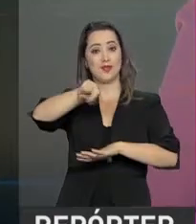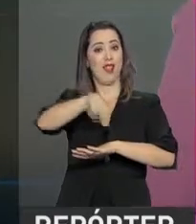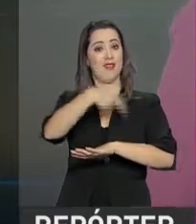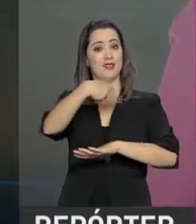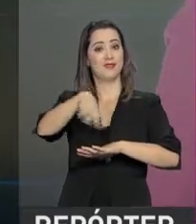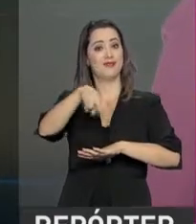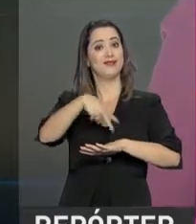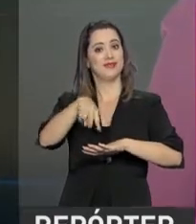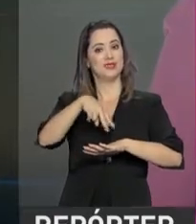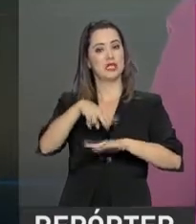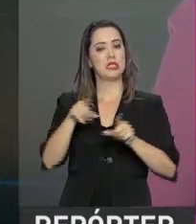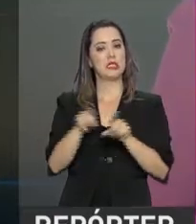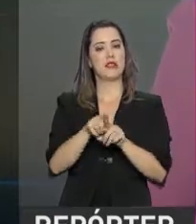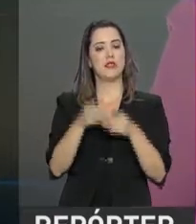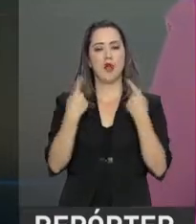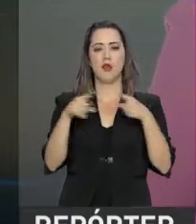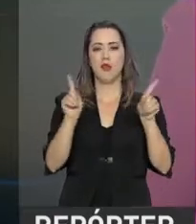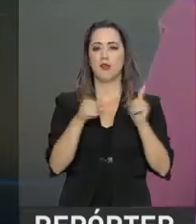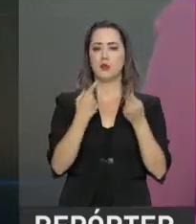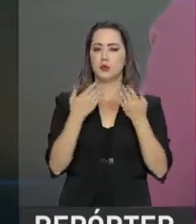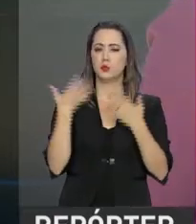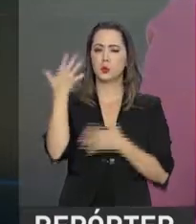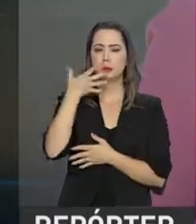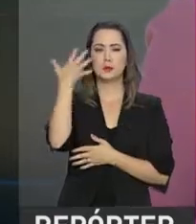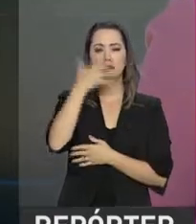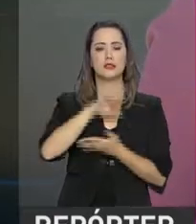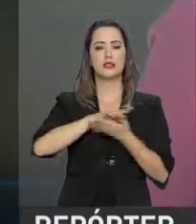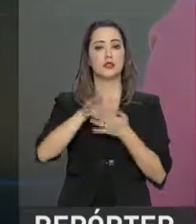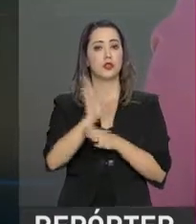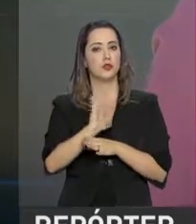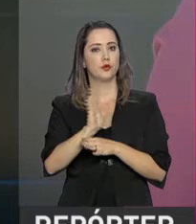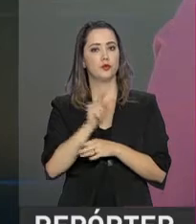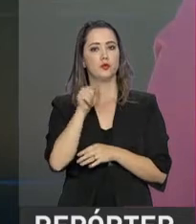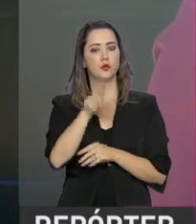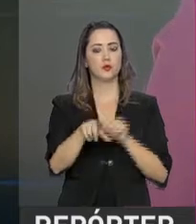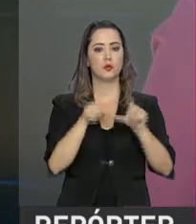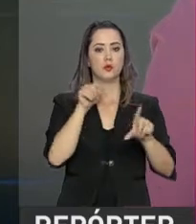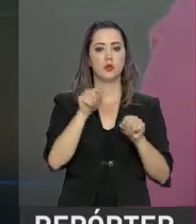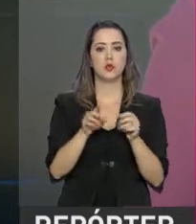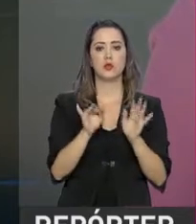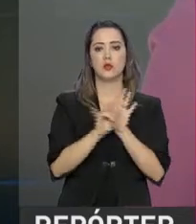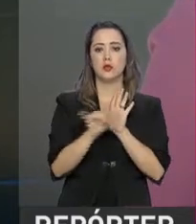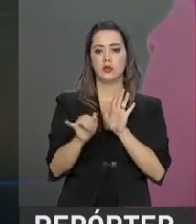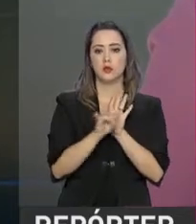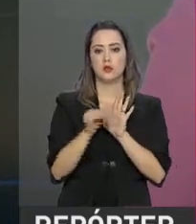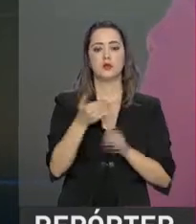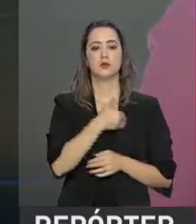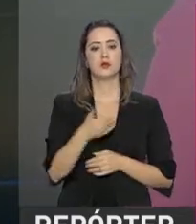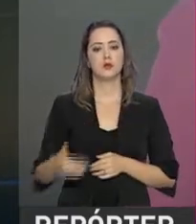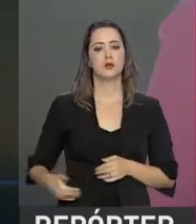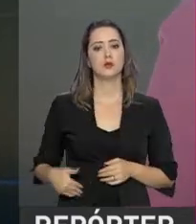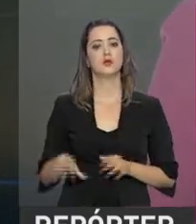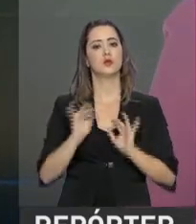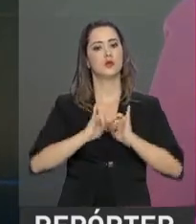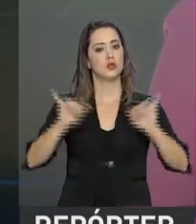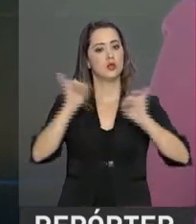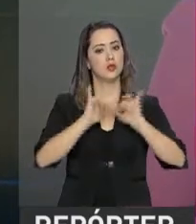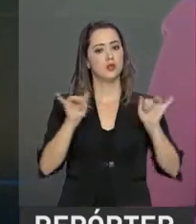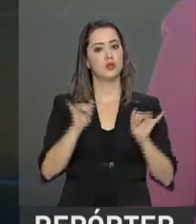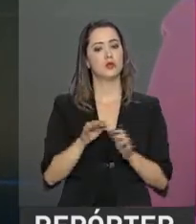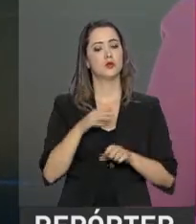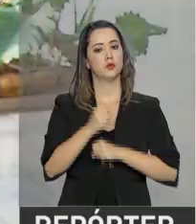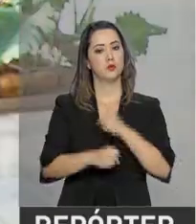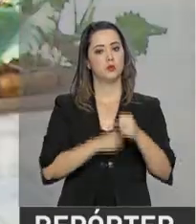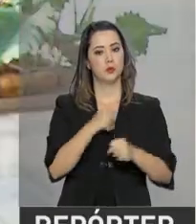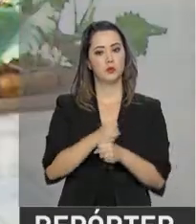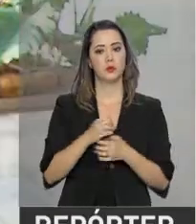além de palestras e exibição de filmes. Essa programação é definida por meio de editais públicos que são divulgados